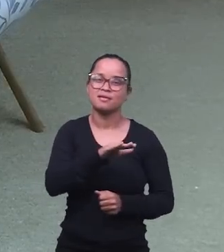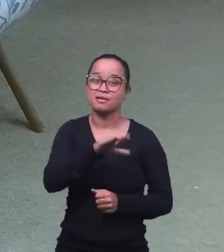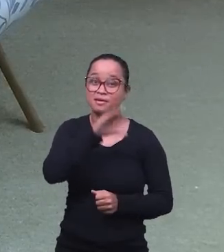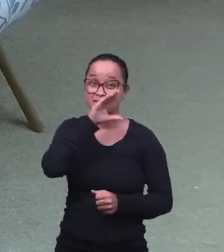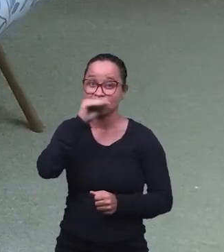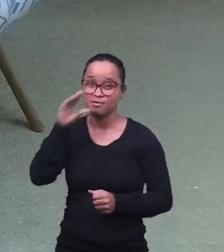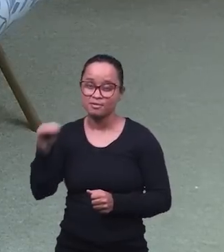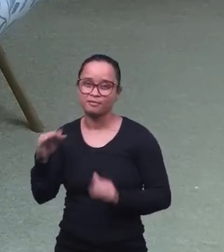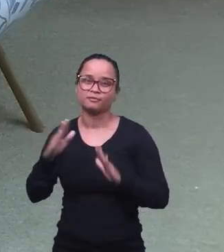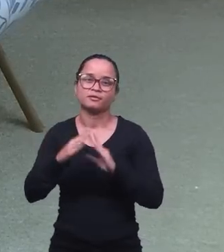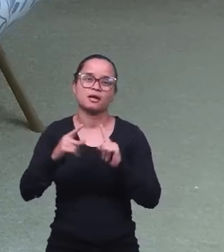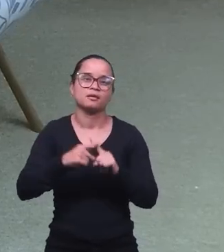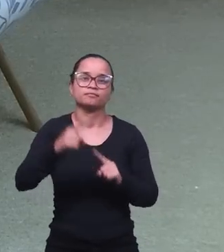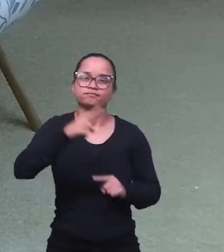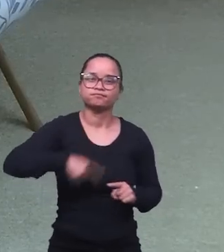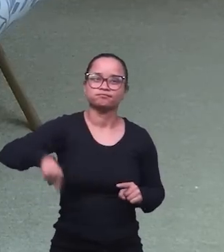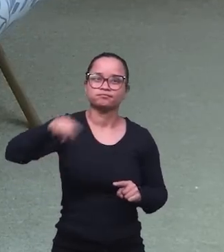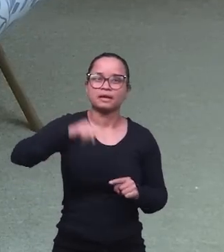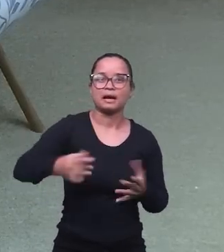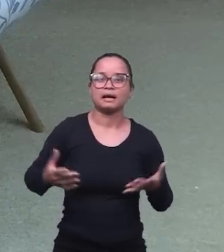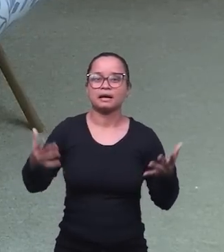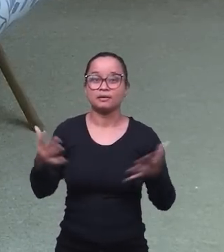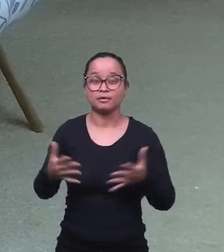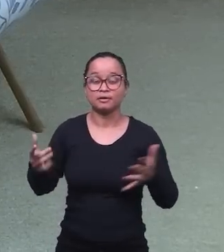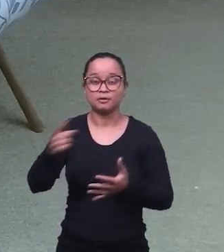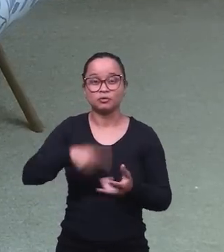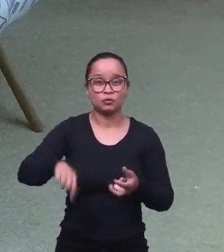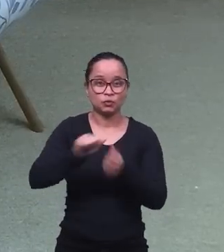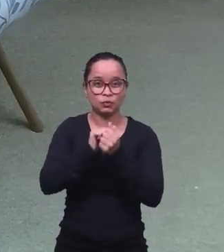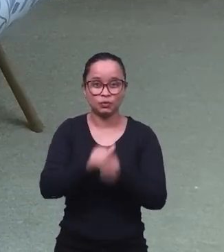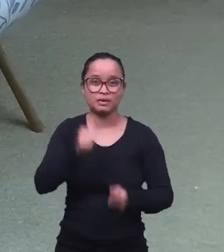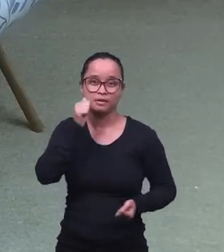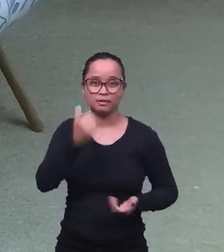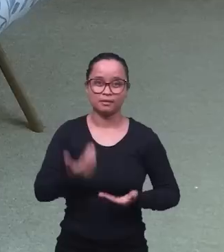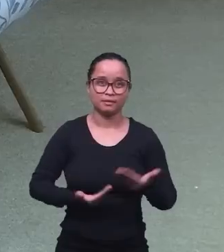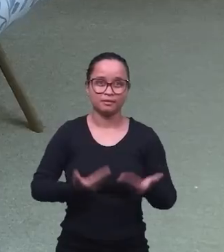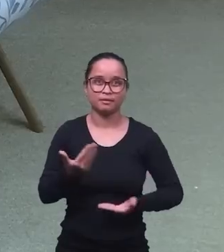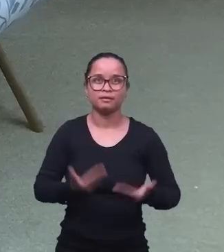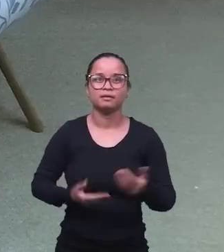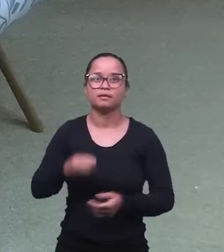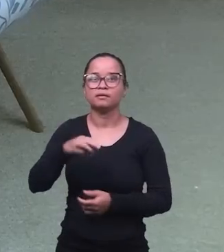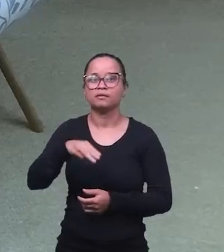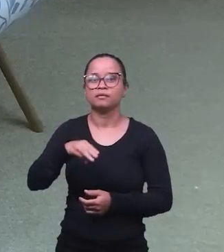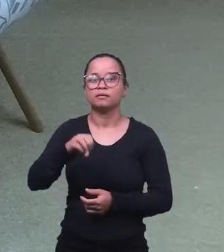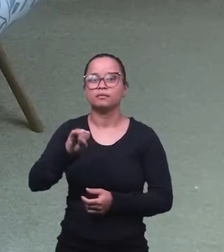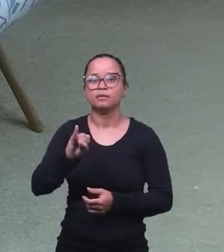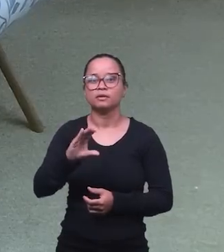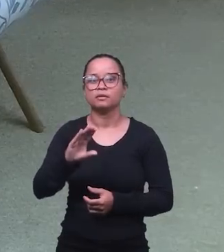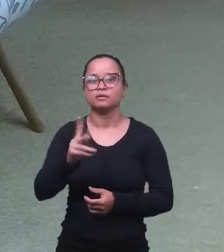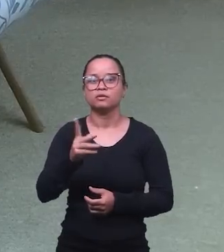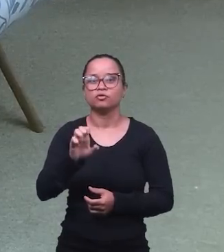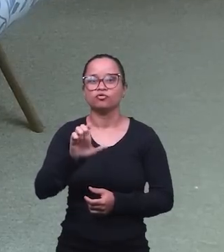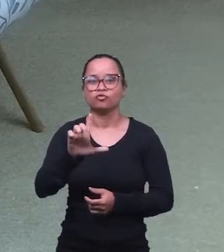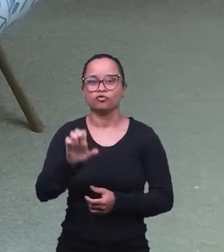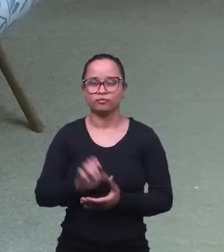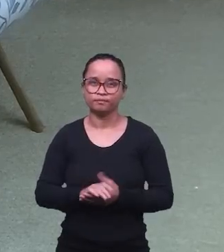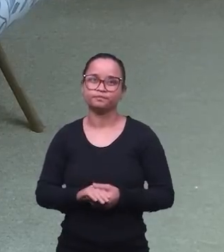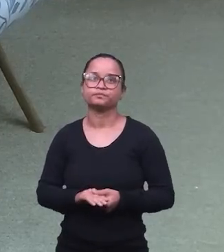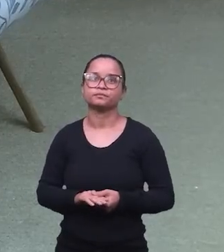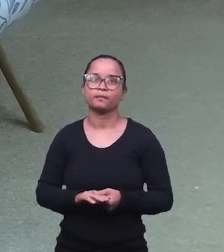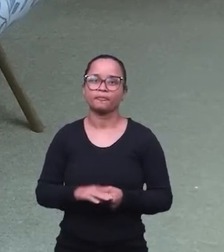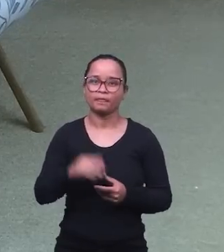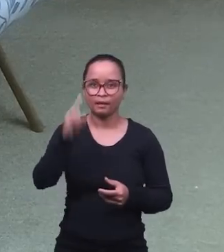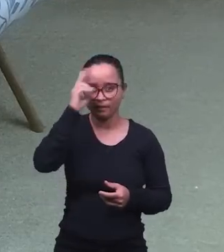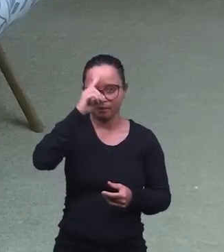e adolescentes da nossa igreja. Nós temos agora, então, aqui conosco a nossa irmã Michele Machado. Lembram que